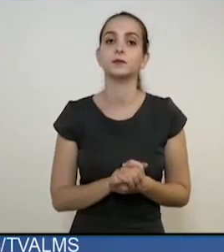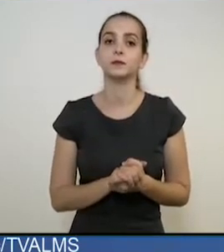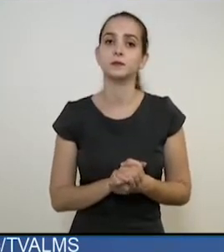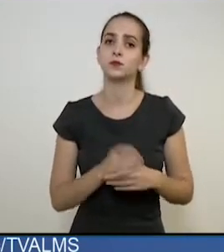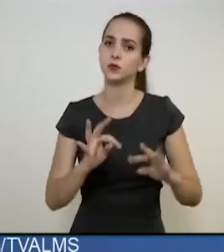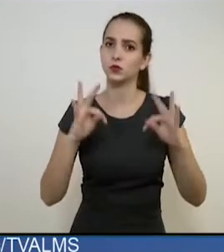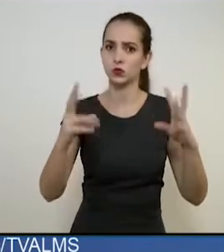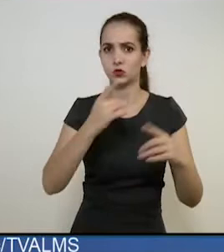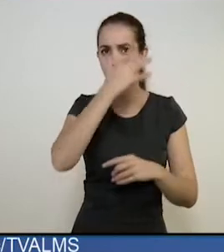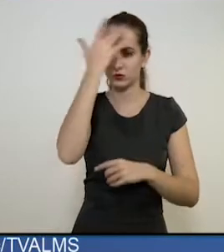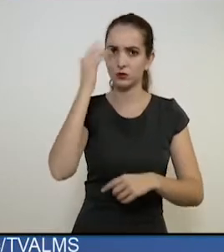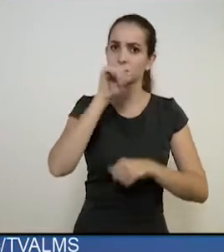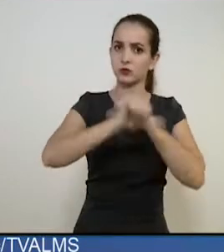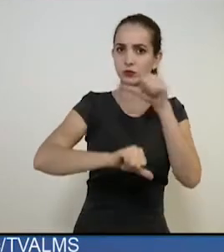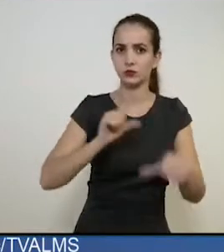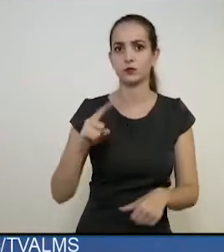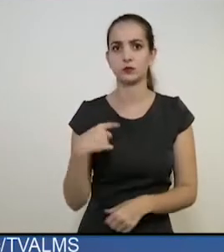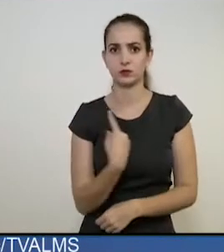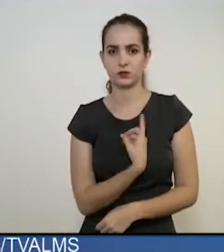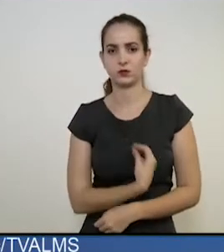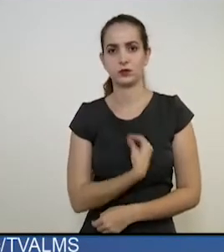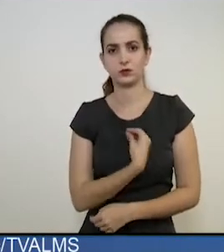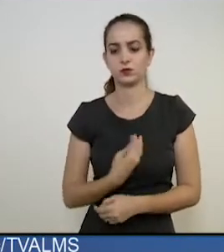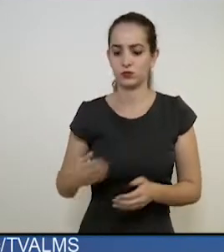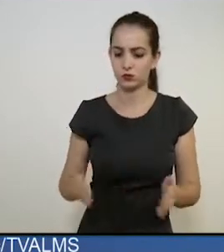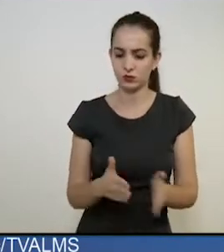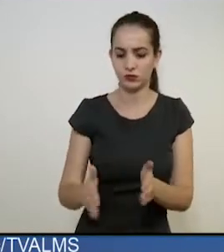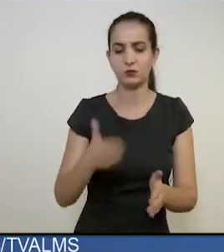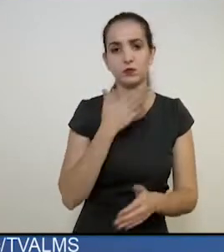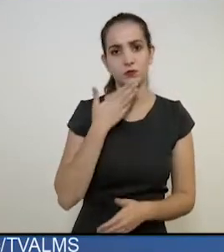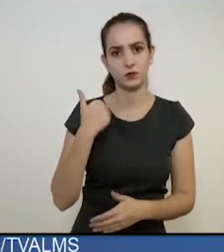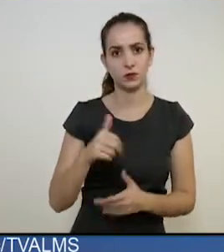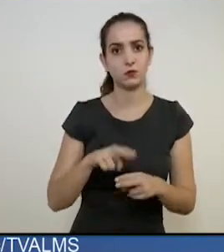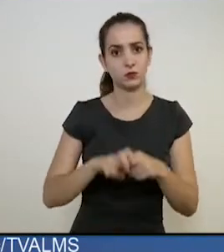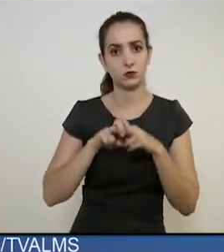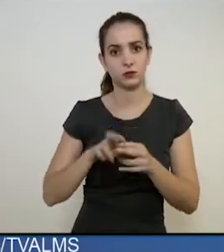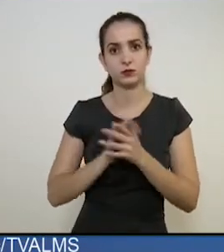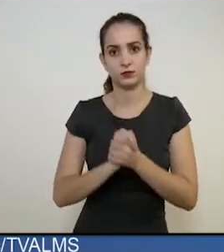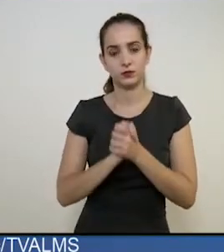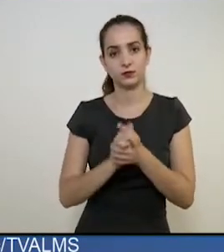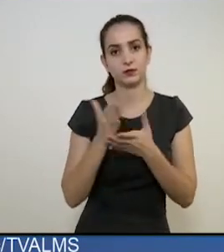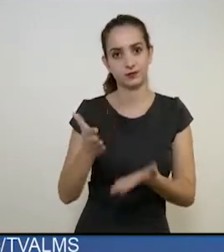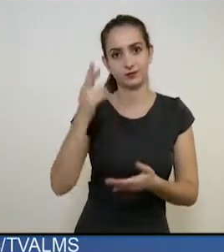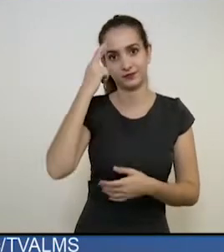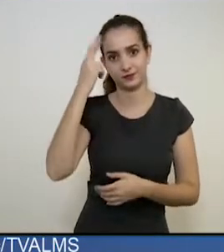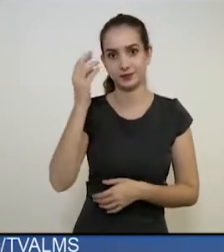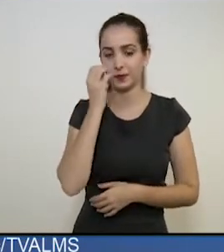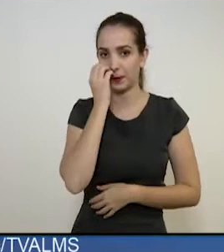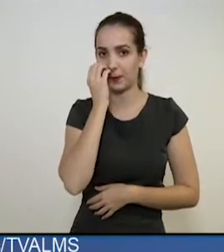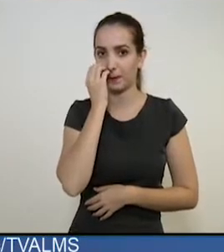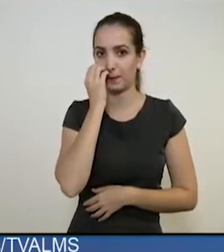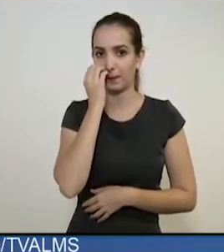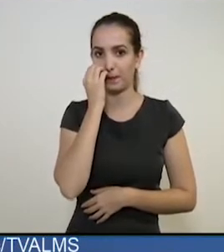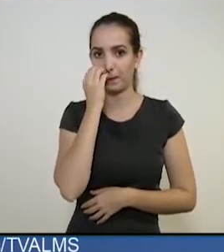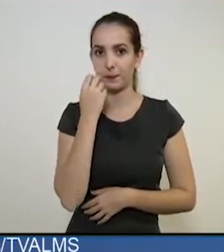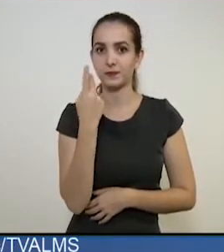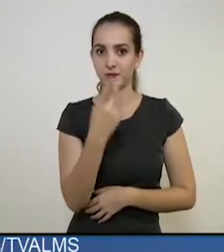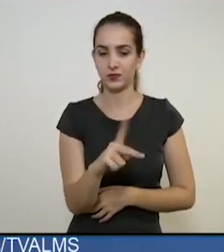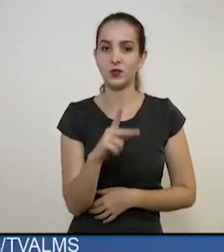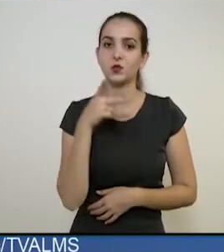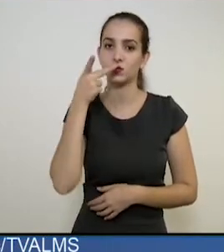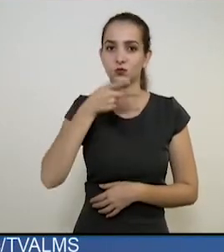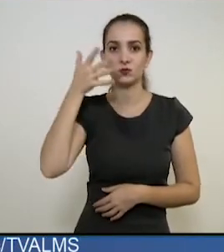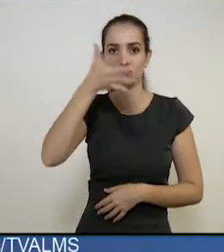de quem transforma a nossa vida num caminhar melhor. Portanto, parabenizo Vossa Excelência e, pelo seu discurso,